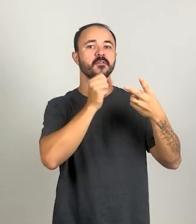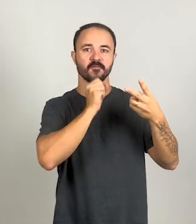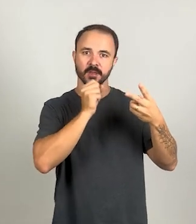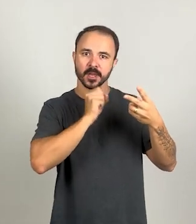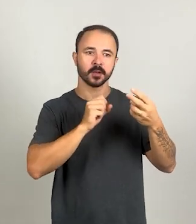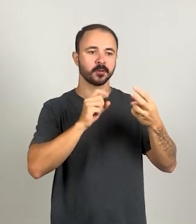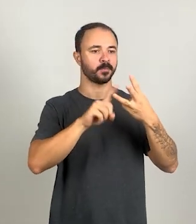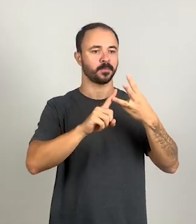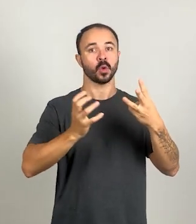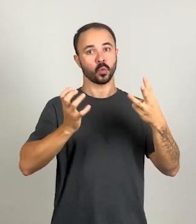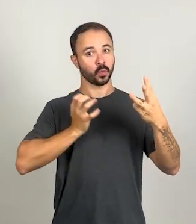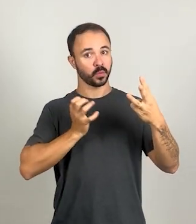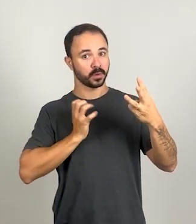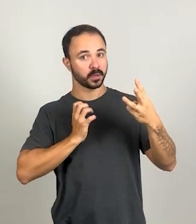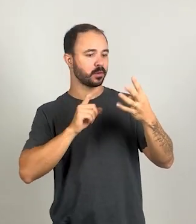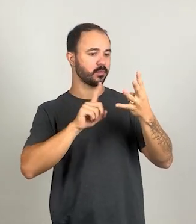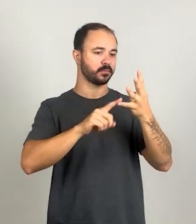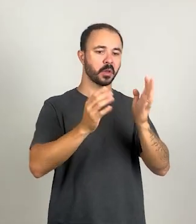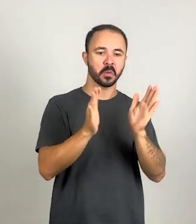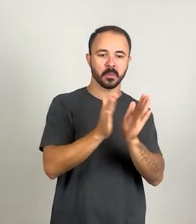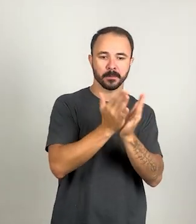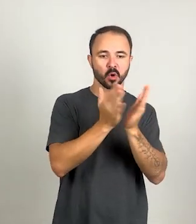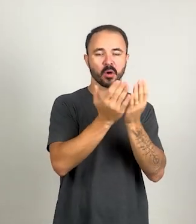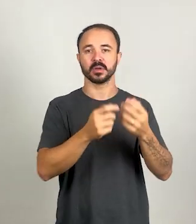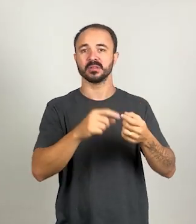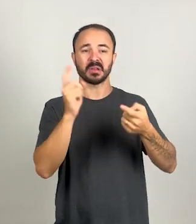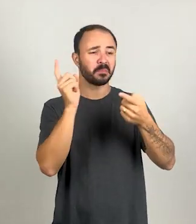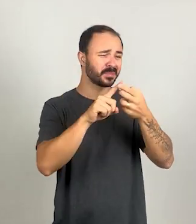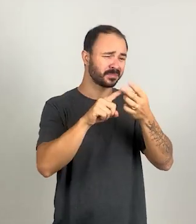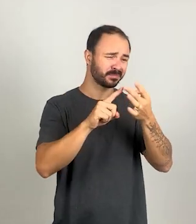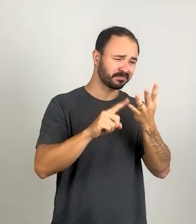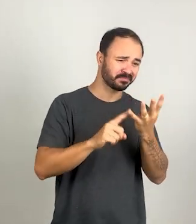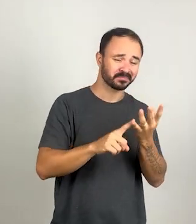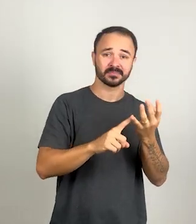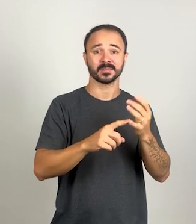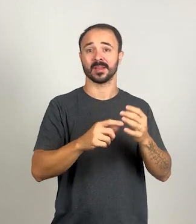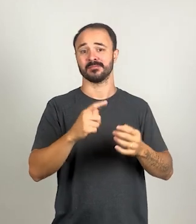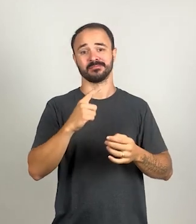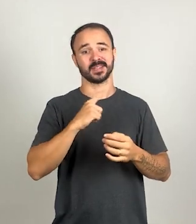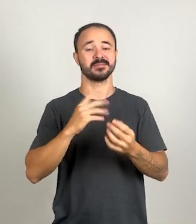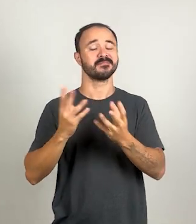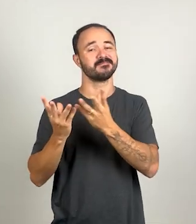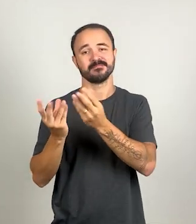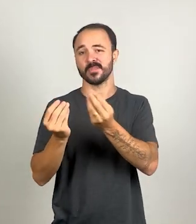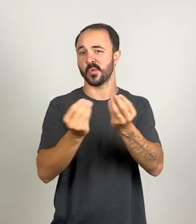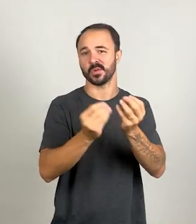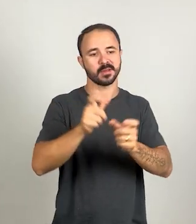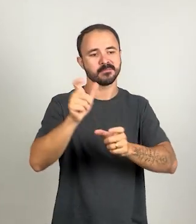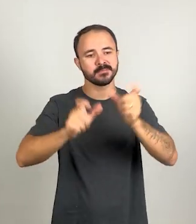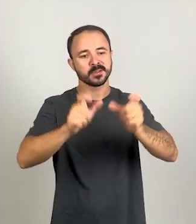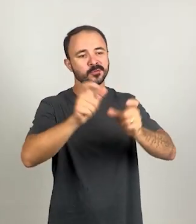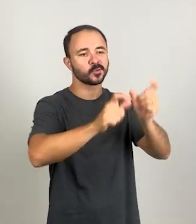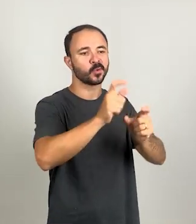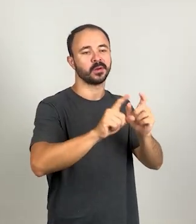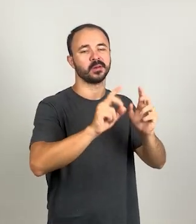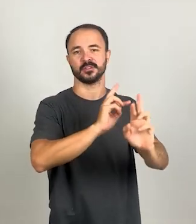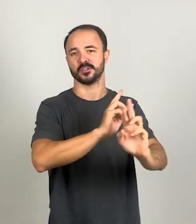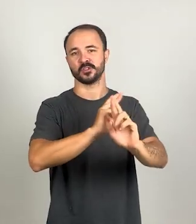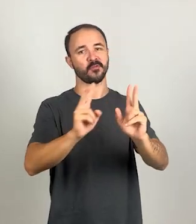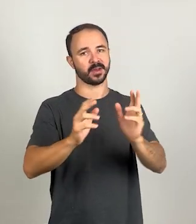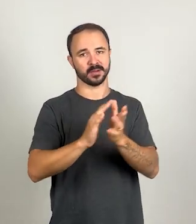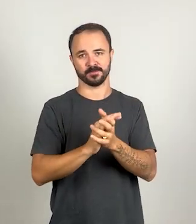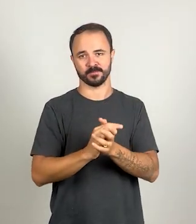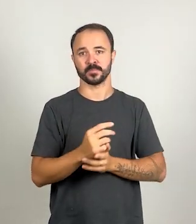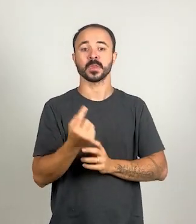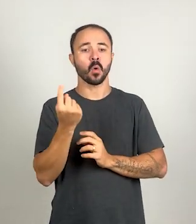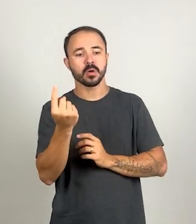surfistas os esqueitistas os sambistas os roqueiros os médicos os advogados e assim por diante é natural que